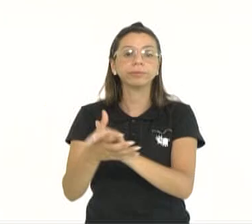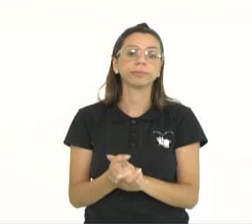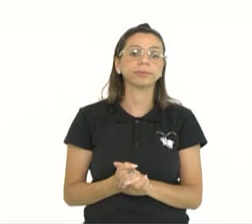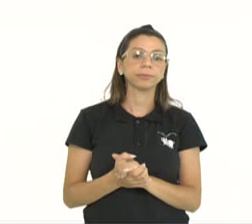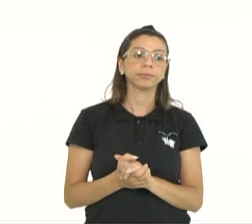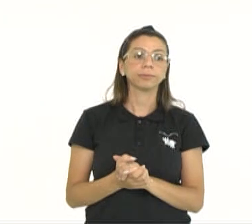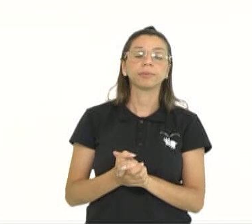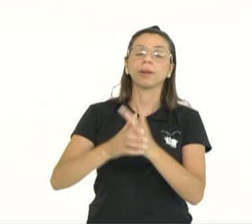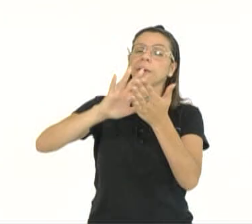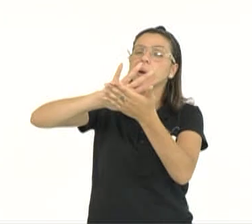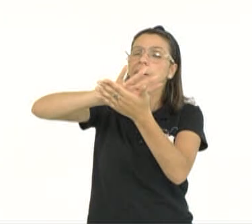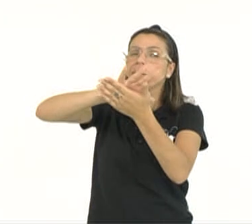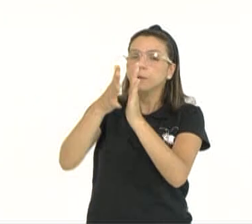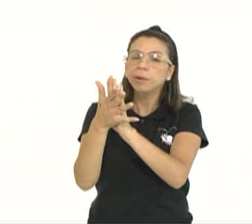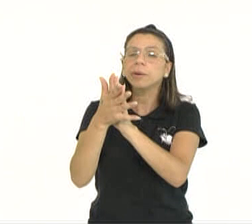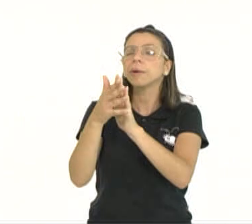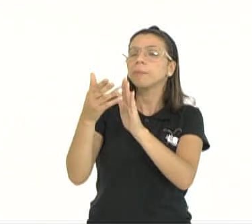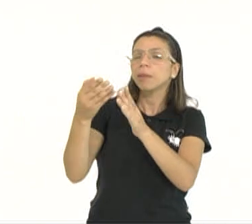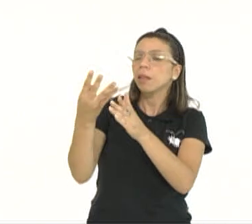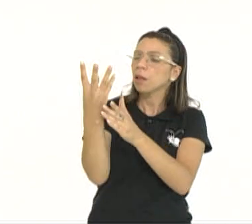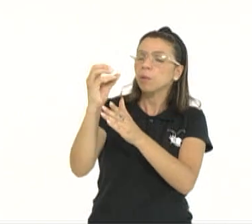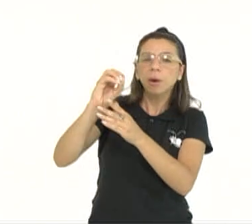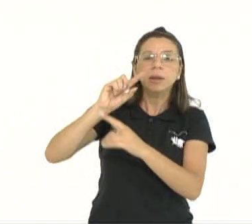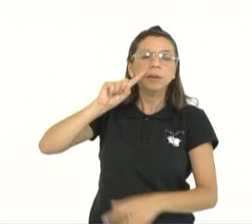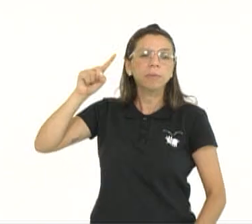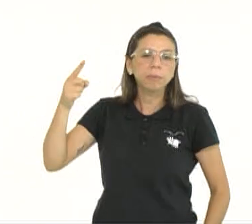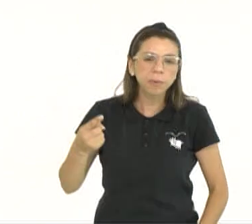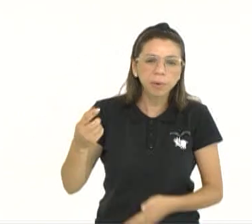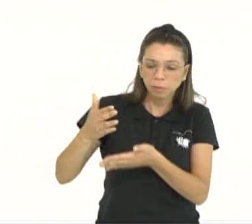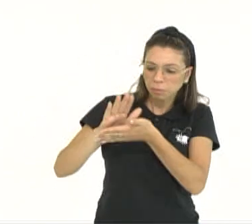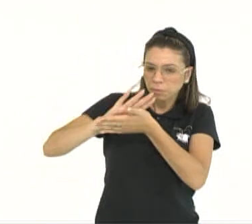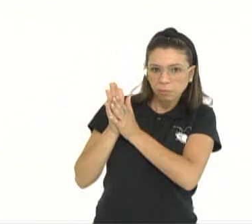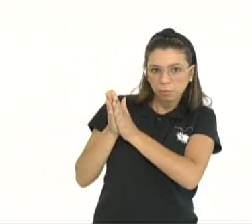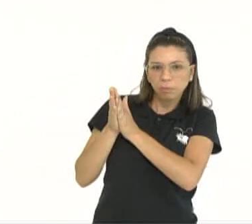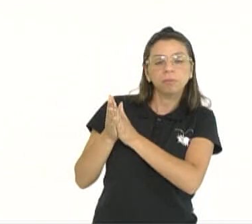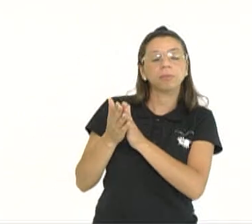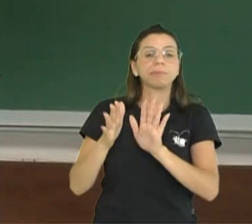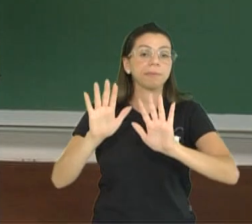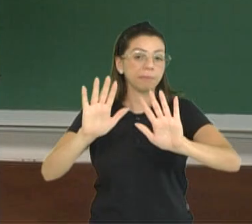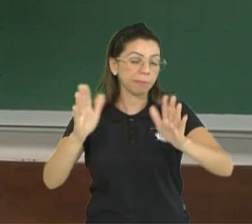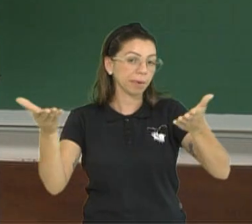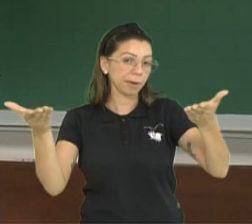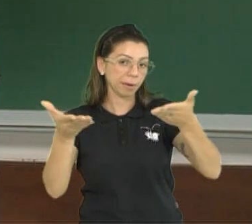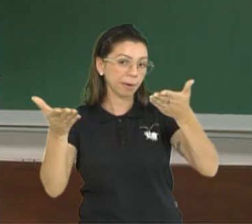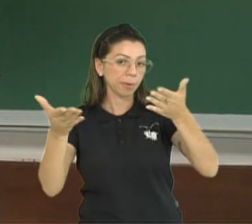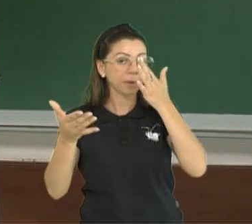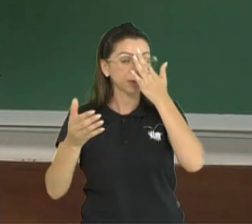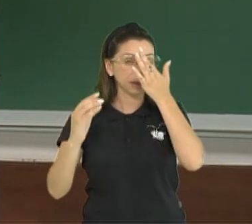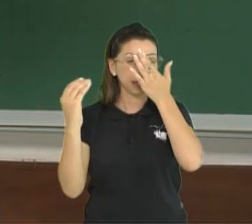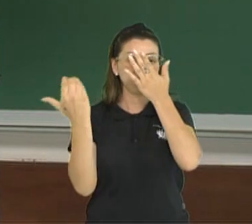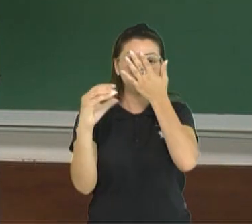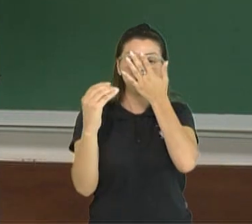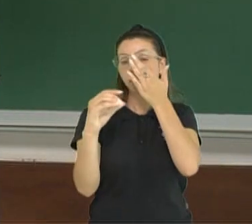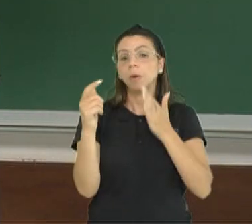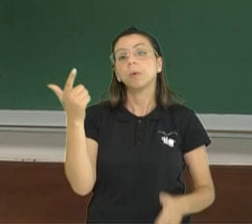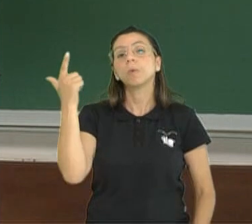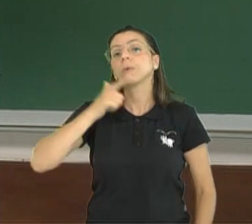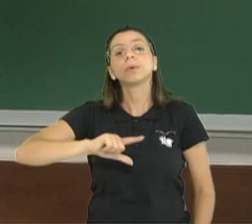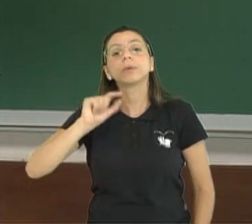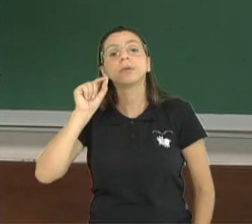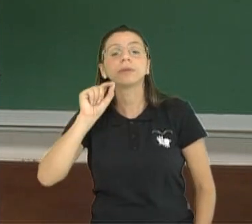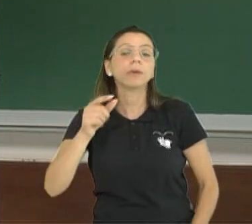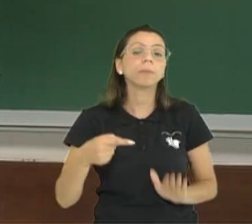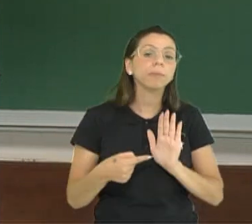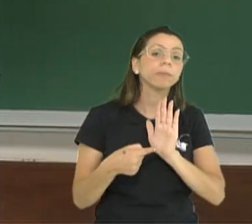foram extintos há cerca de 40 mil anos atrás, mas até agora a ciência não conseguiu ainda